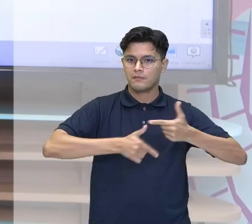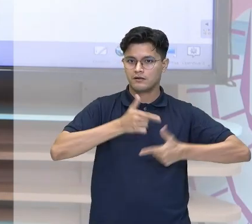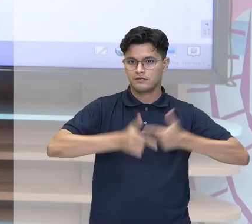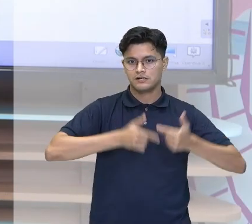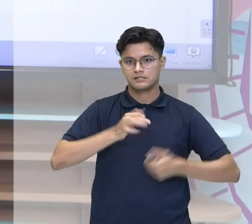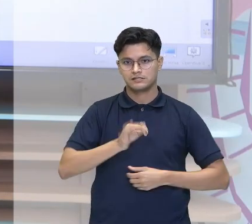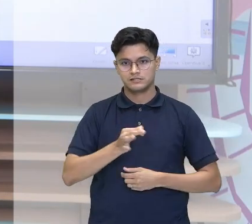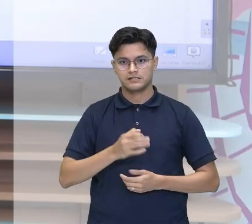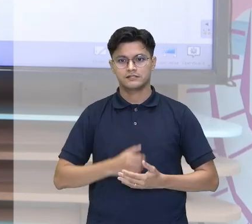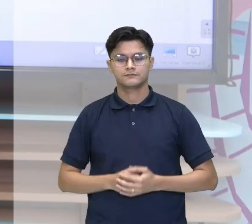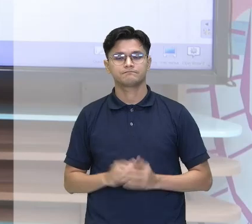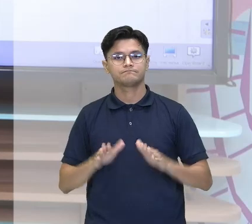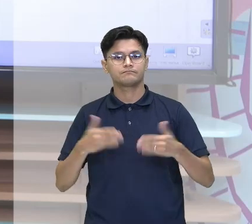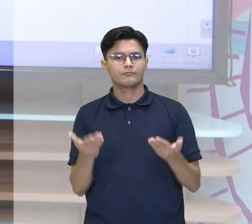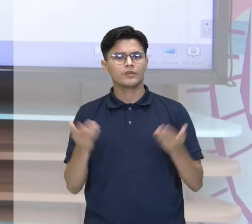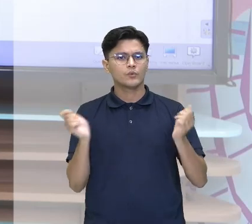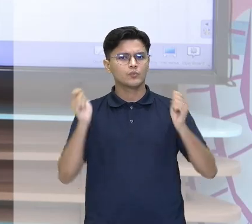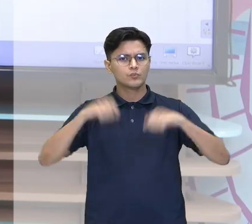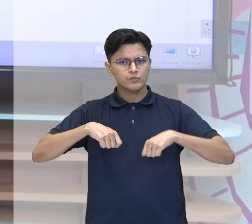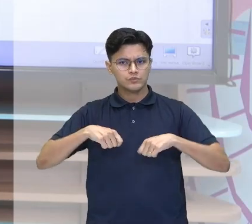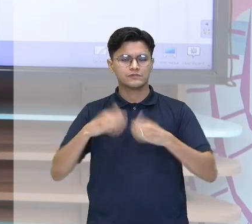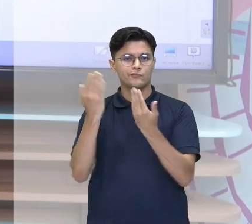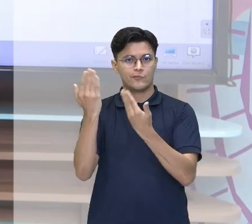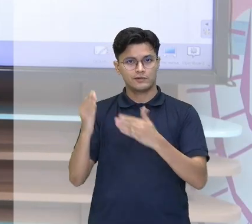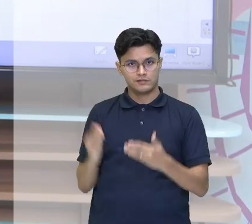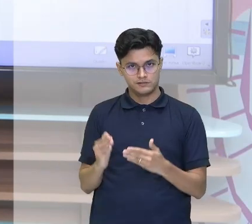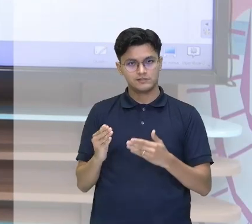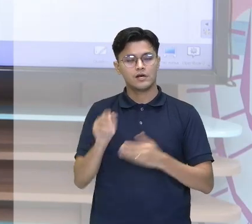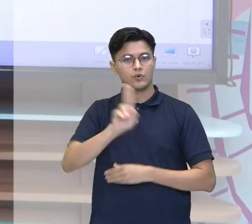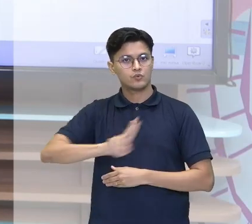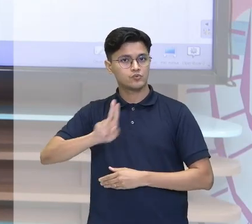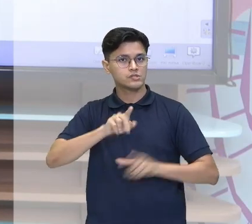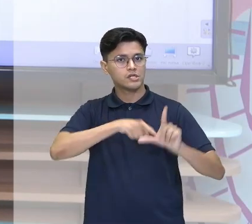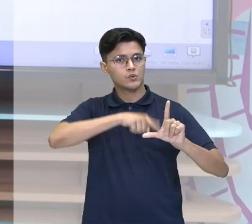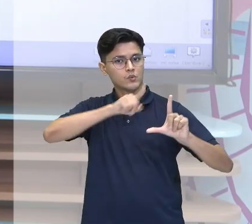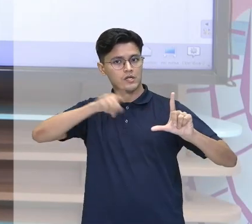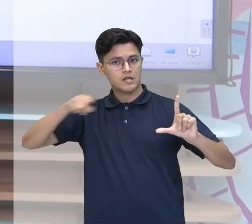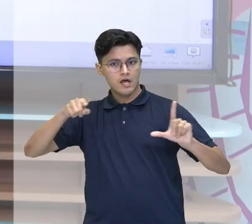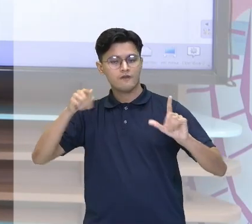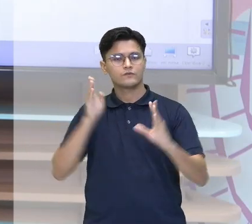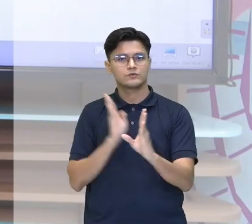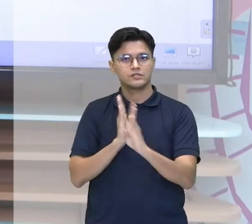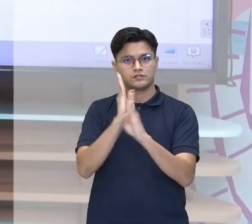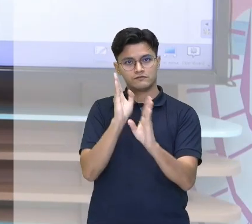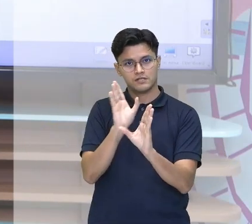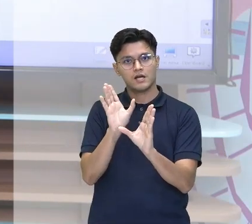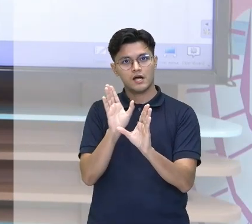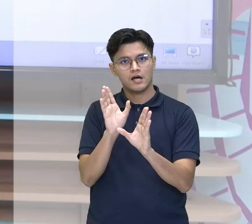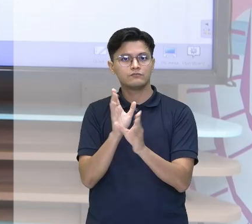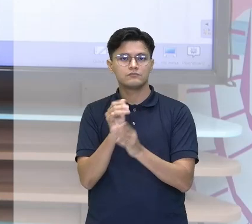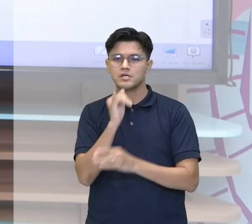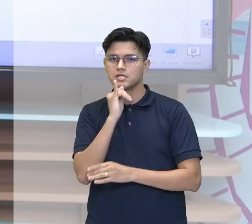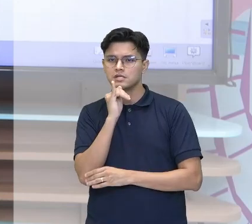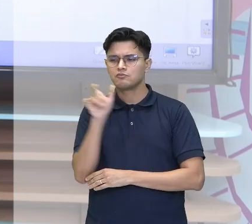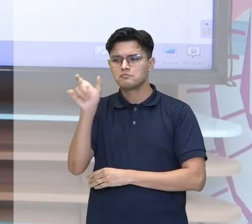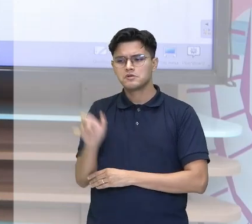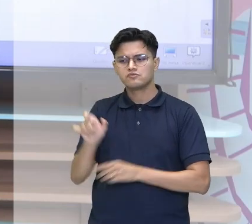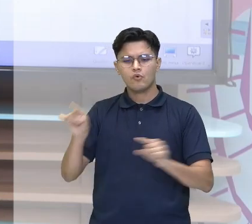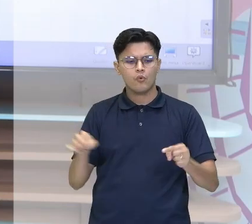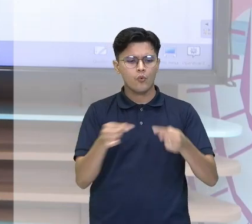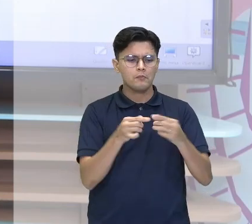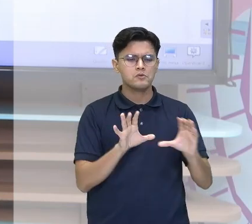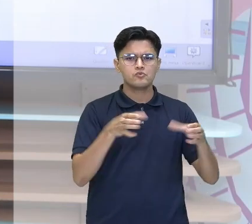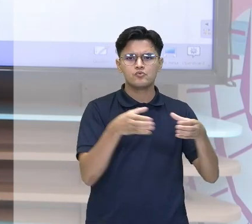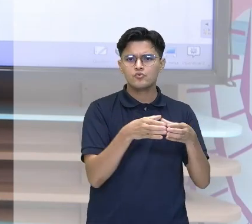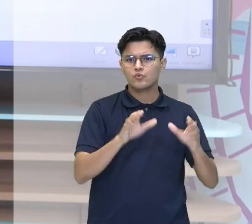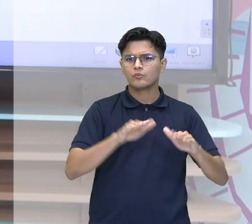né? Verificar o grupo dessa população em que está inserida no mercado de trabalho ou não, se ela está inserida no